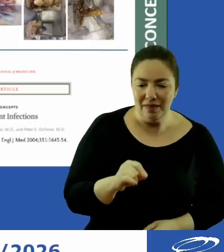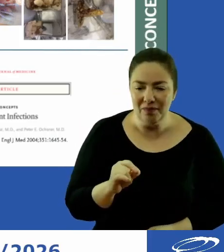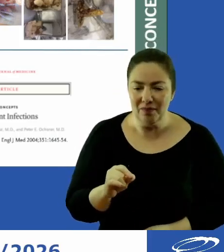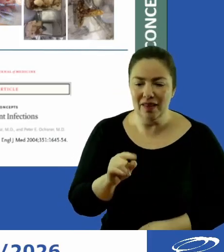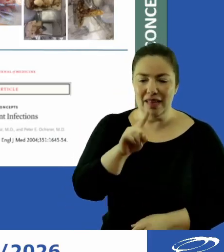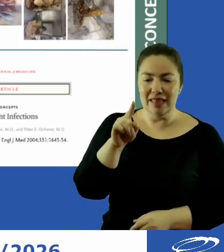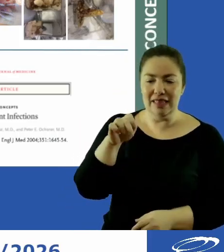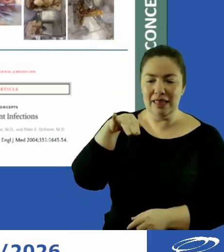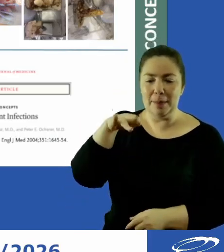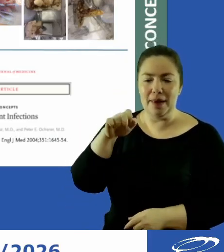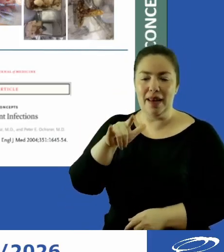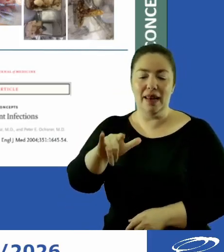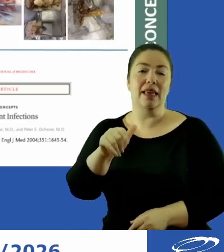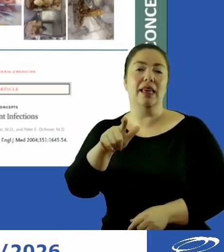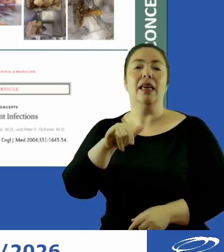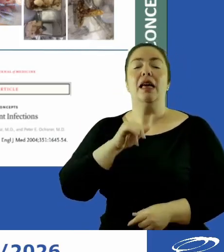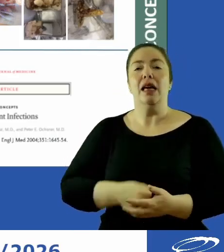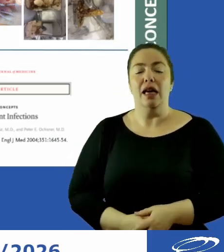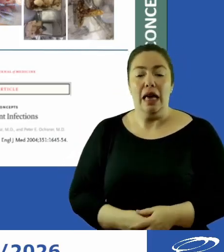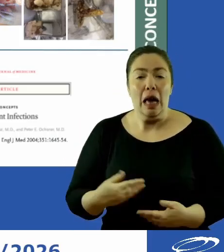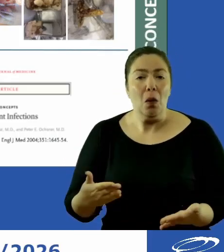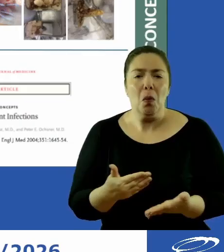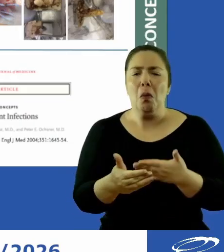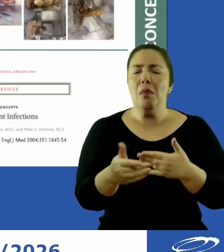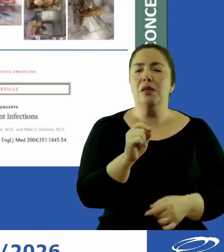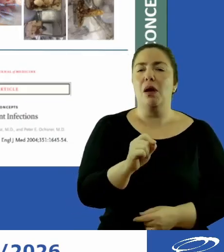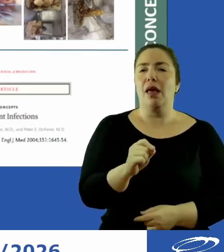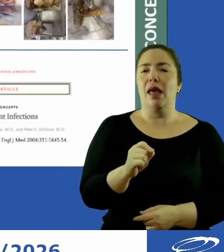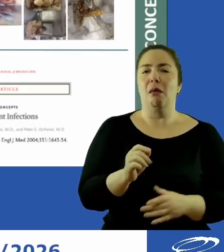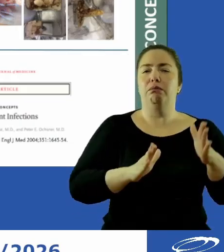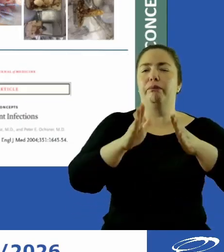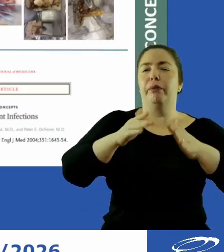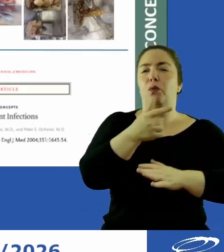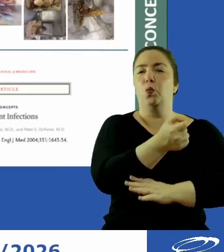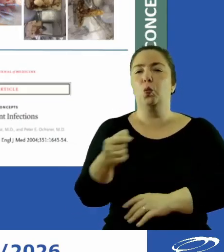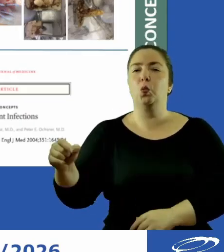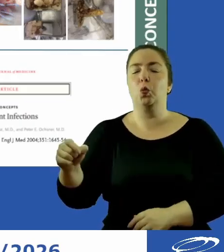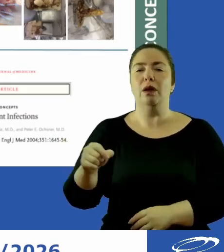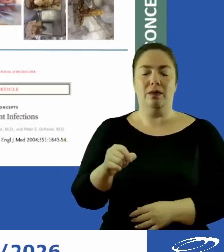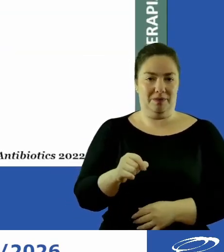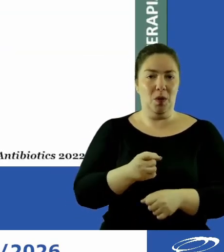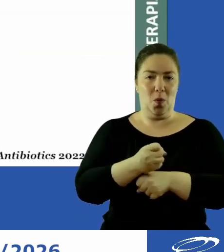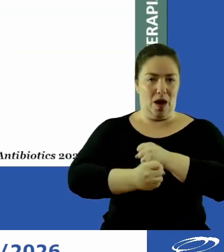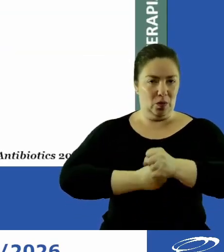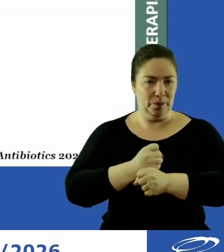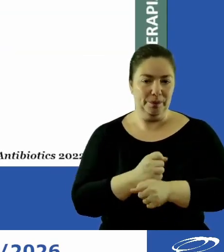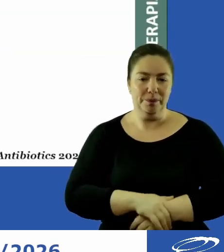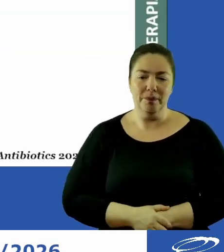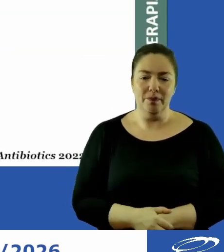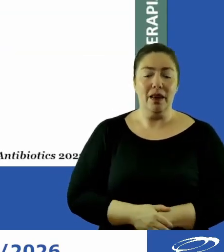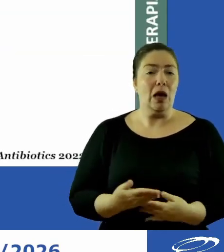começo dos anos 2000, mostrou para a gente qual era o melhor caminho para tratar essas infecções, mas eles tinham muitos